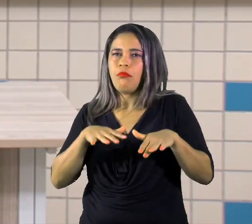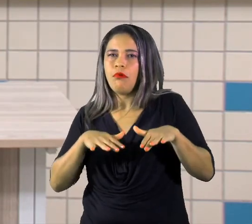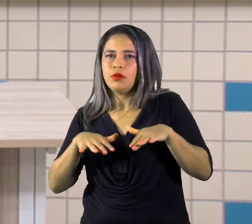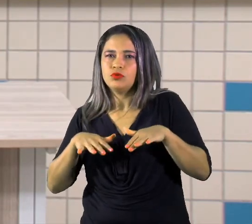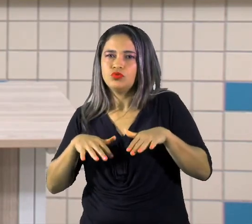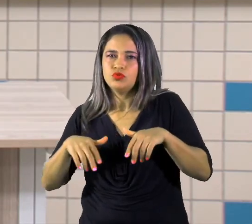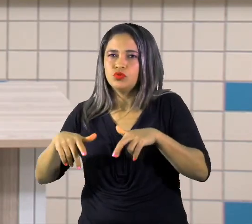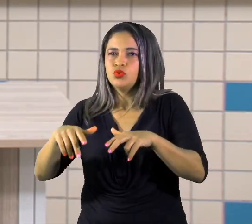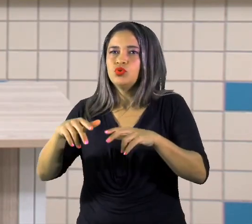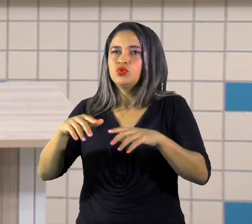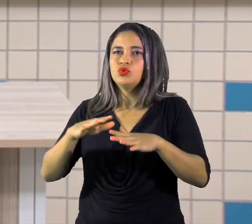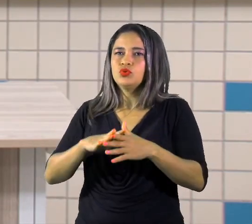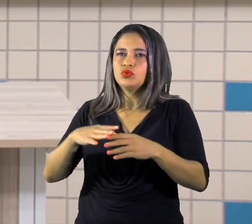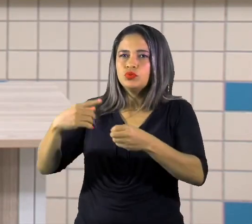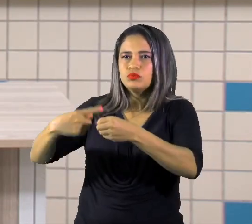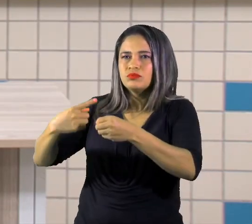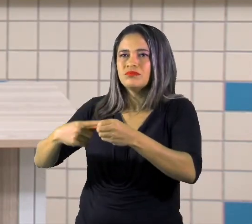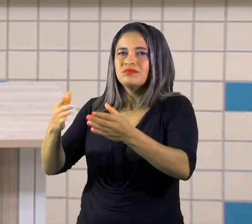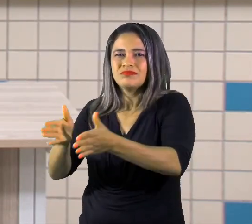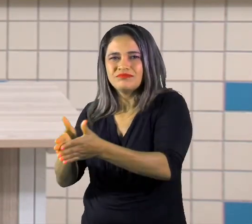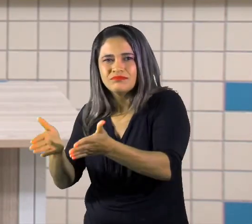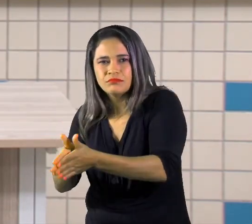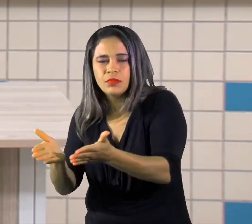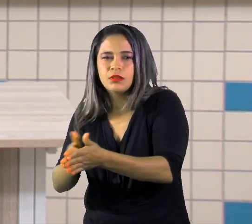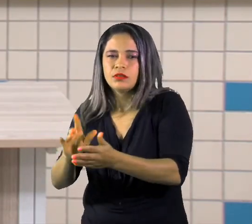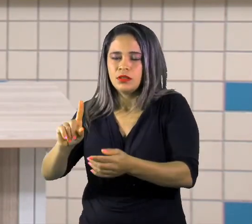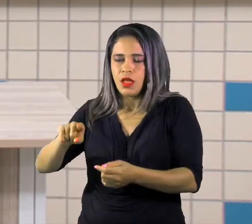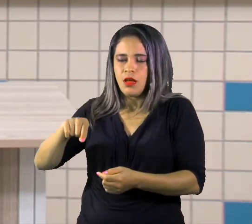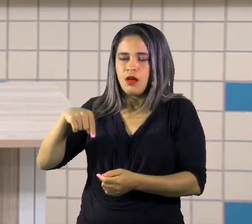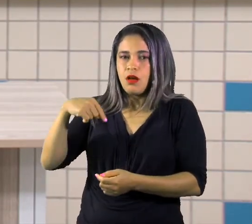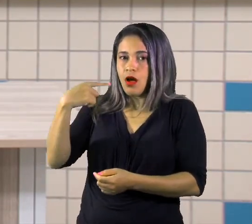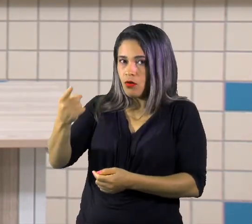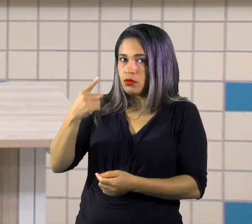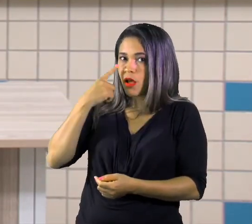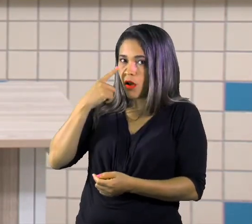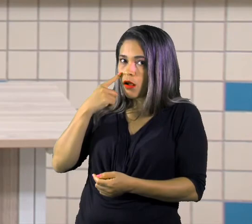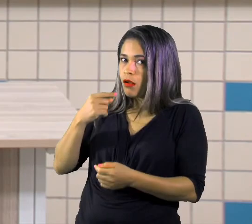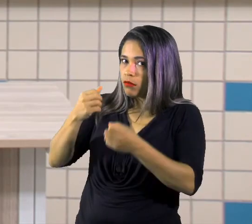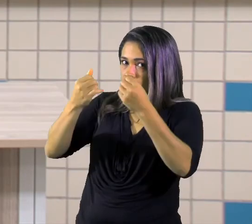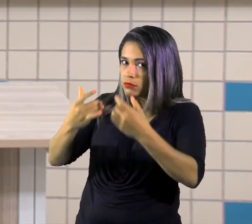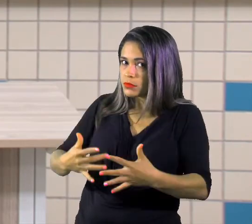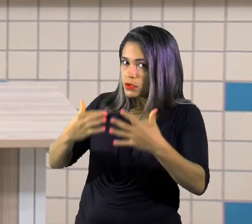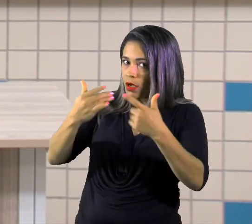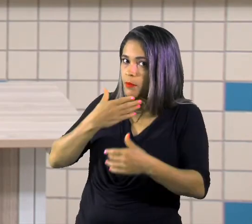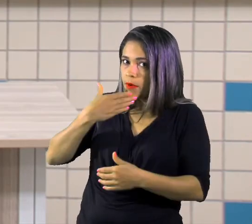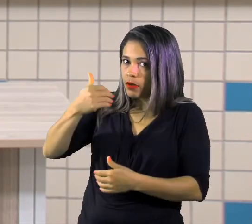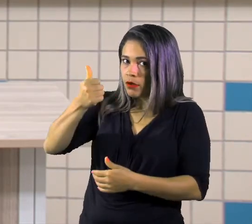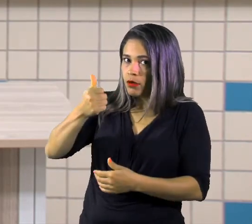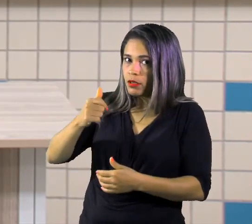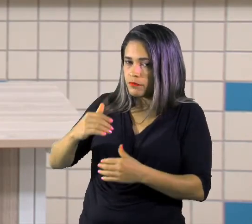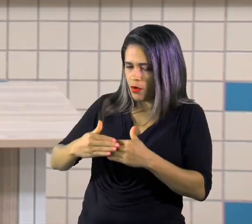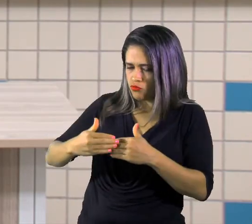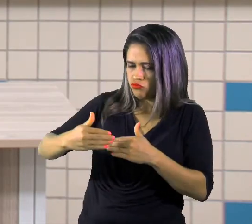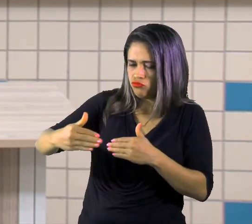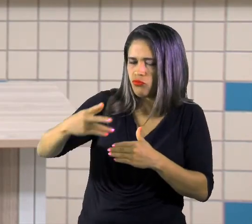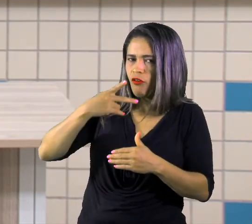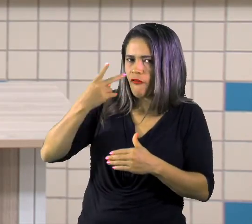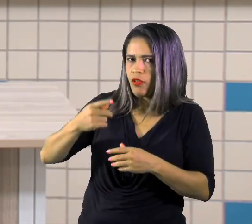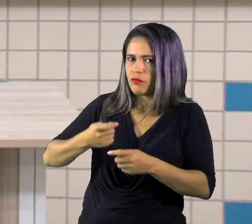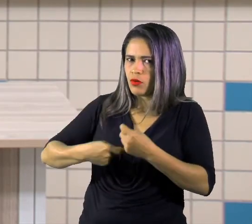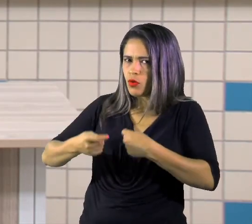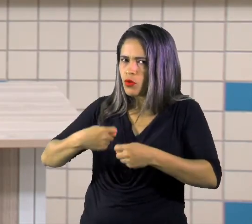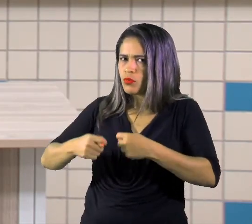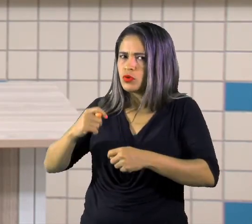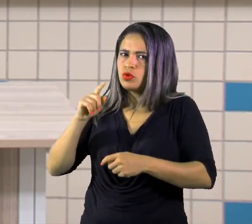problemas urbanos, de pobreza, e a gente vai ver mais sobre isso na nossa próxima aula, que nós vamos continuar falando sobre a economia dos Estados